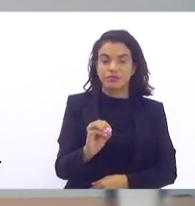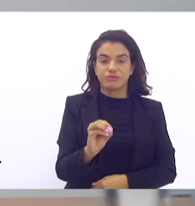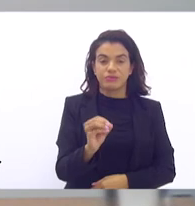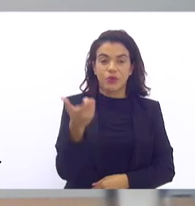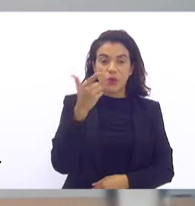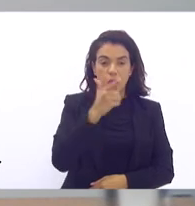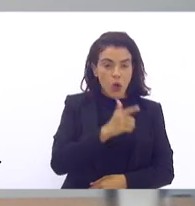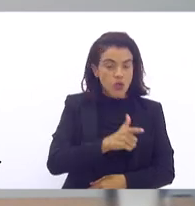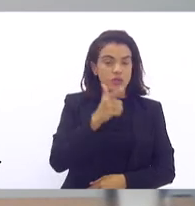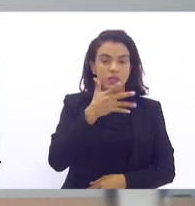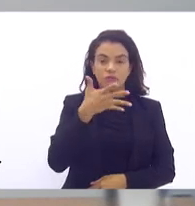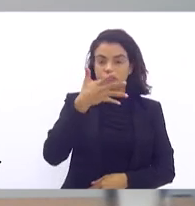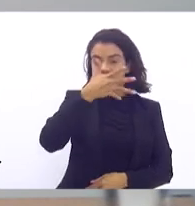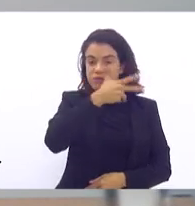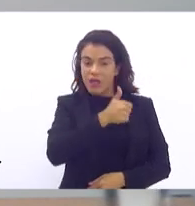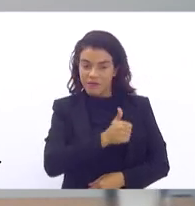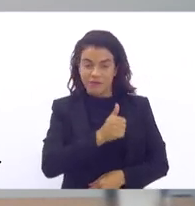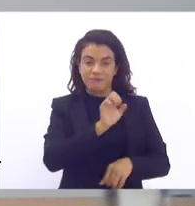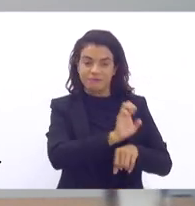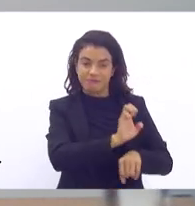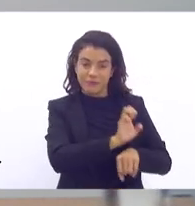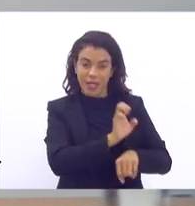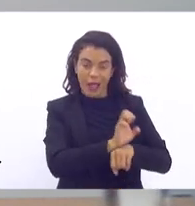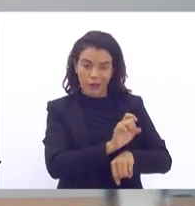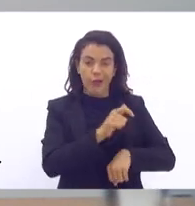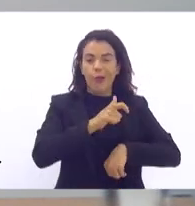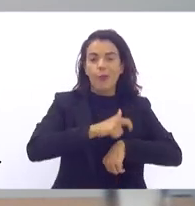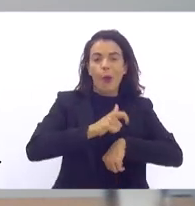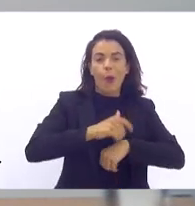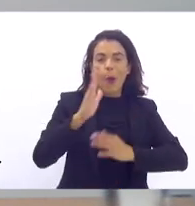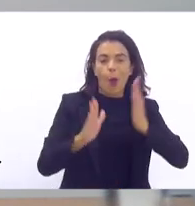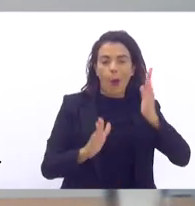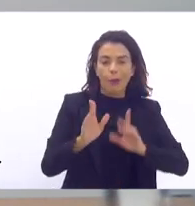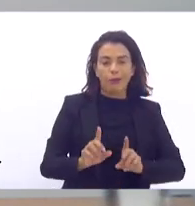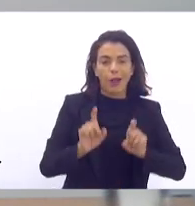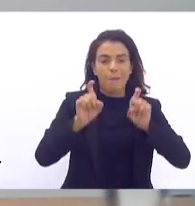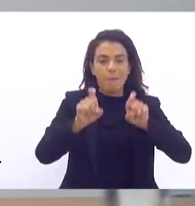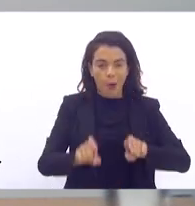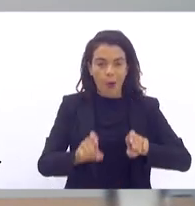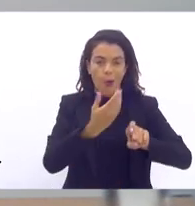uma calamidade máxima quando ele assumiu o governo